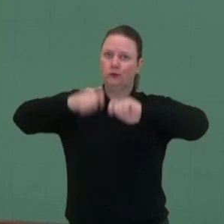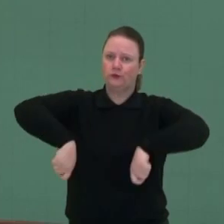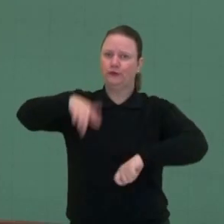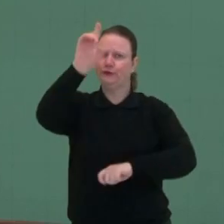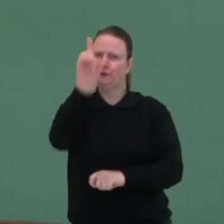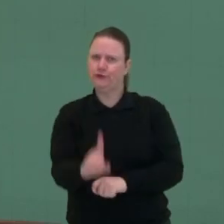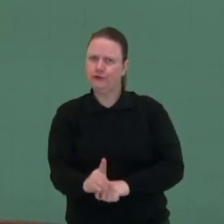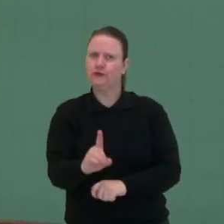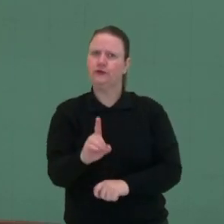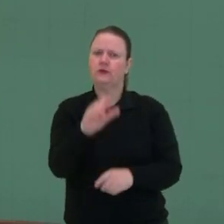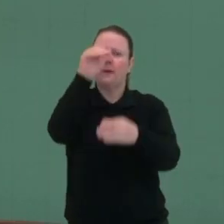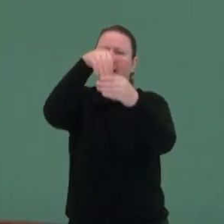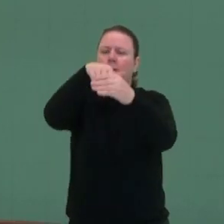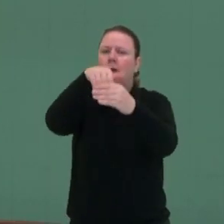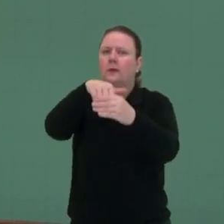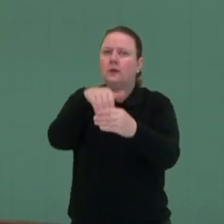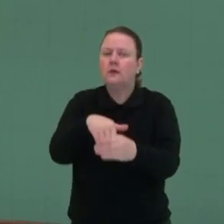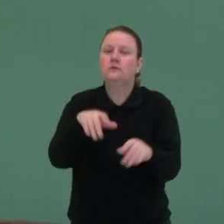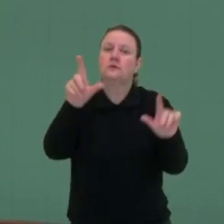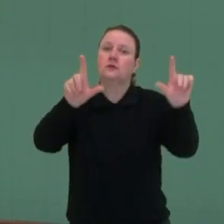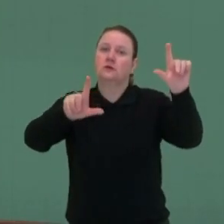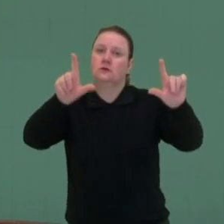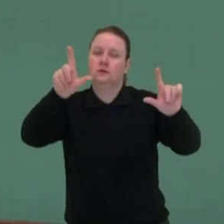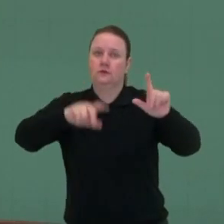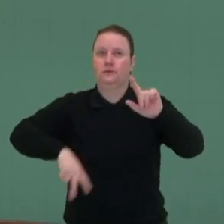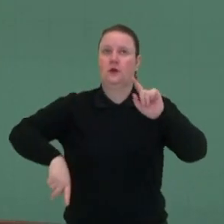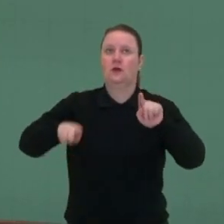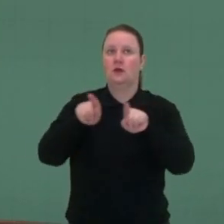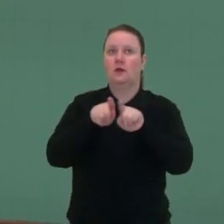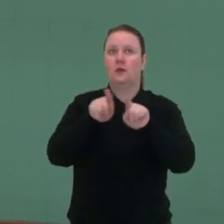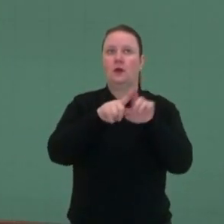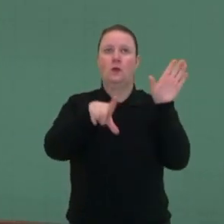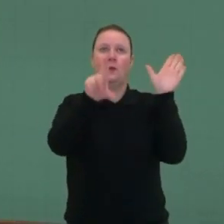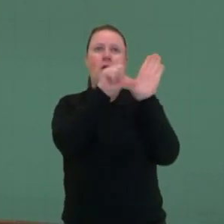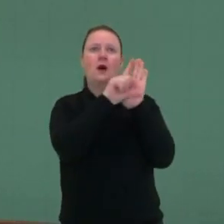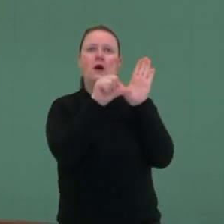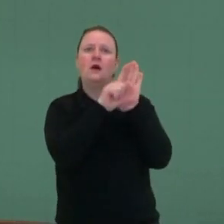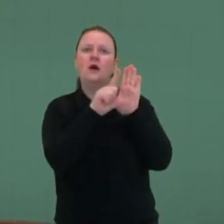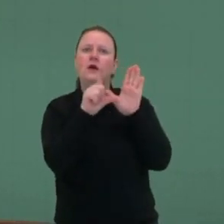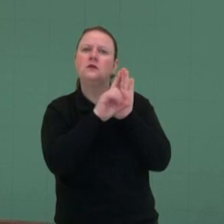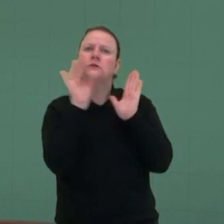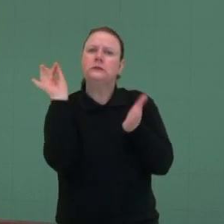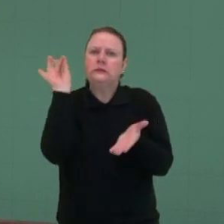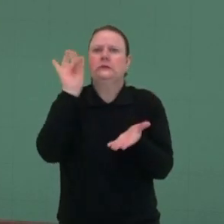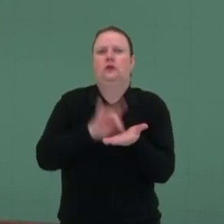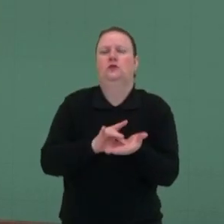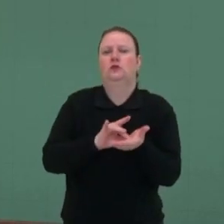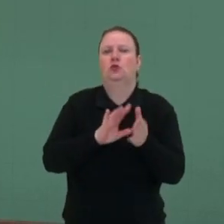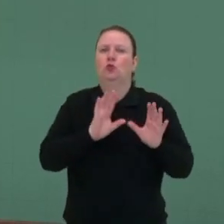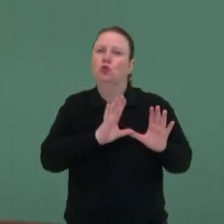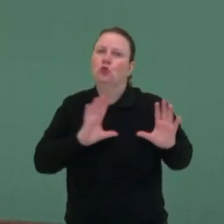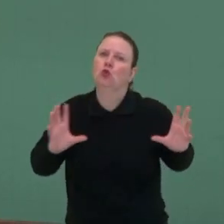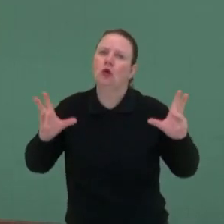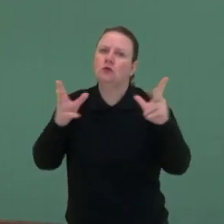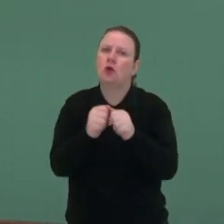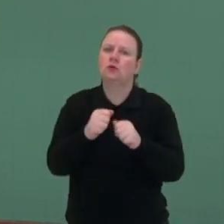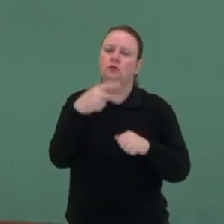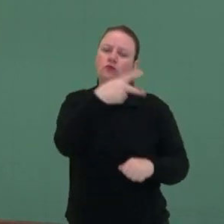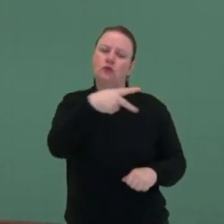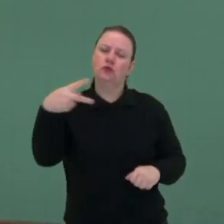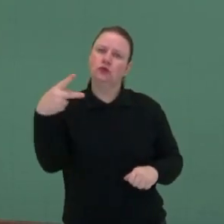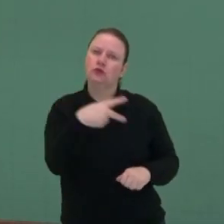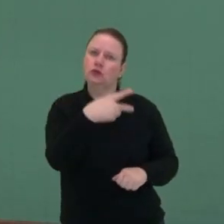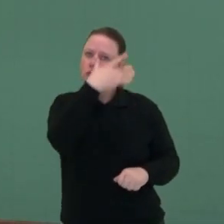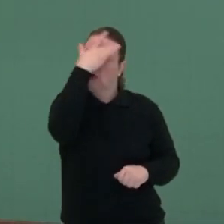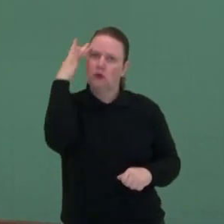Então a cobertura da televisão deveria ser feita. E havia uma lei que garantia que todos os candidatos tivessem